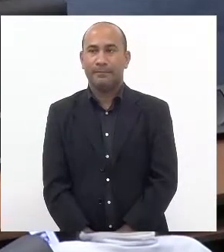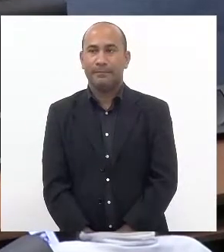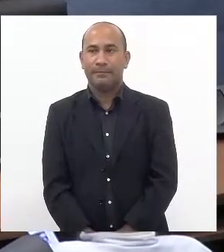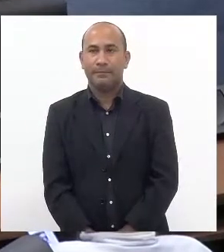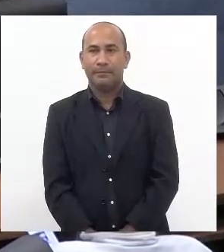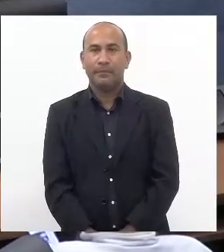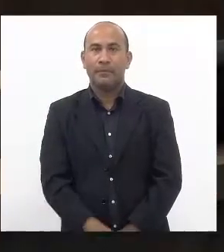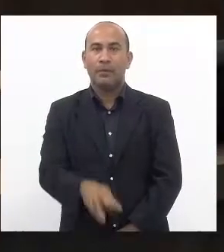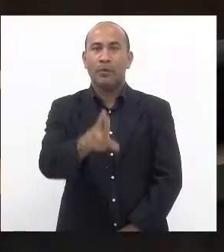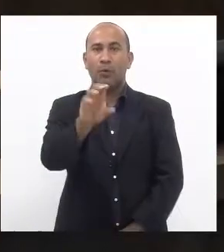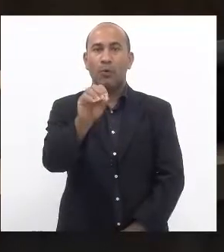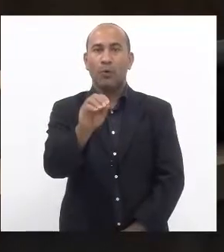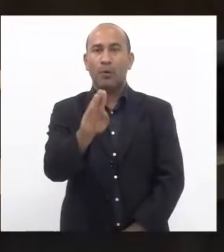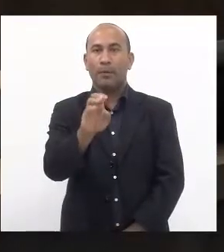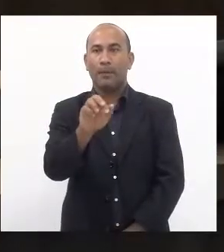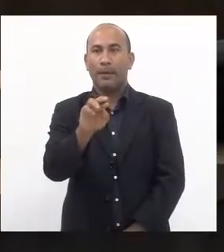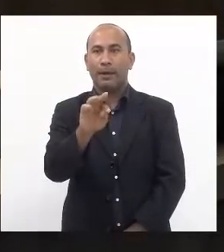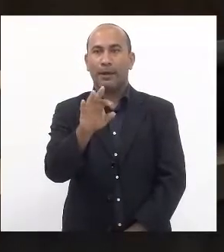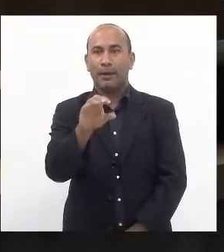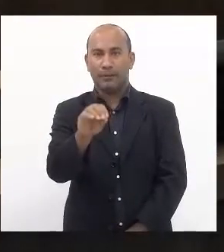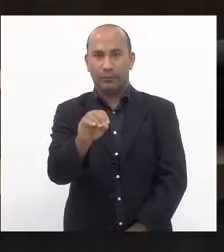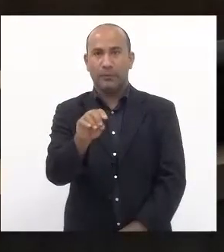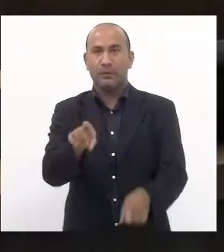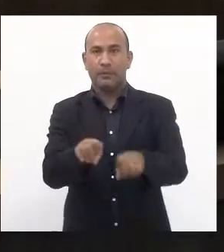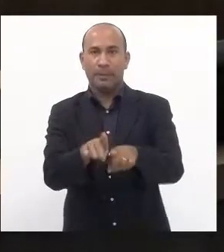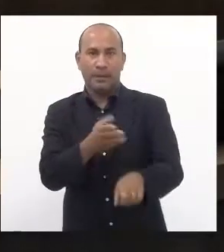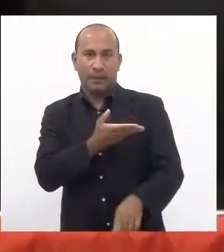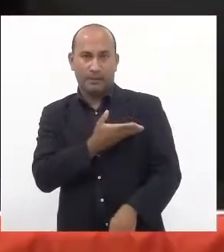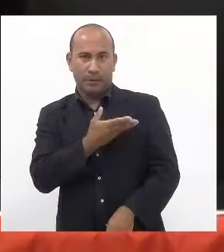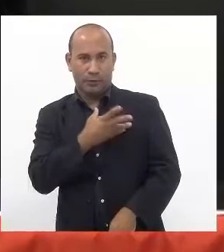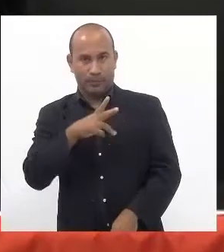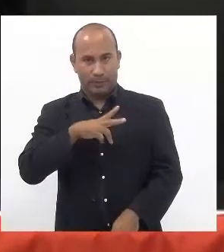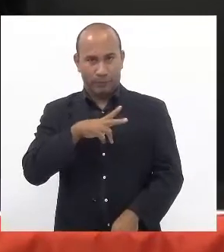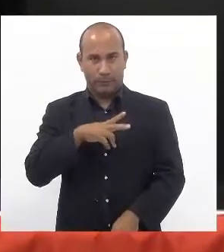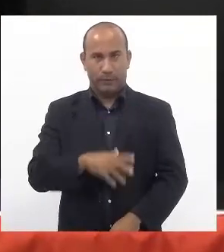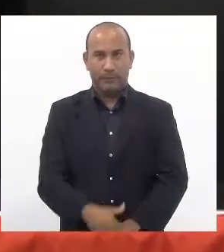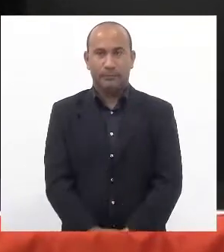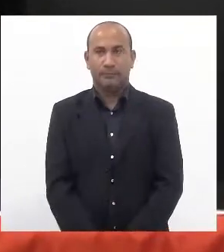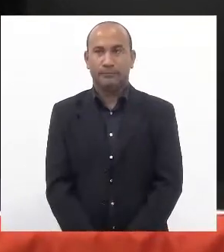do Roberto Cury, que é amigo seu pessoal,